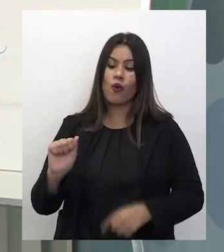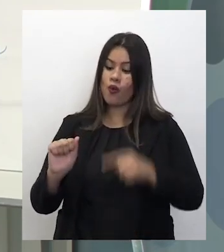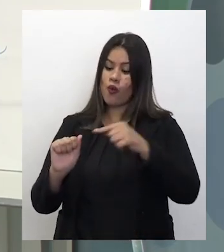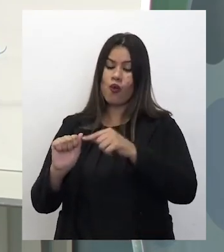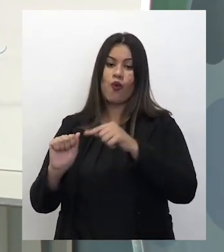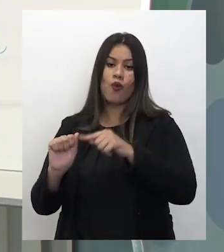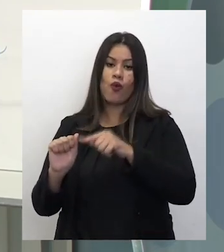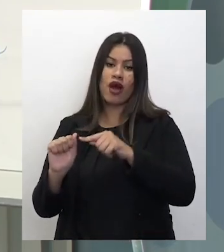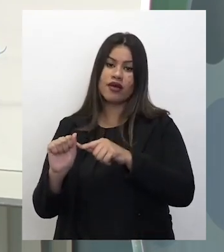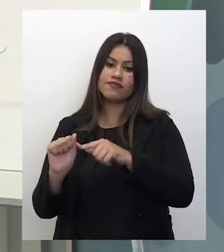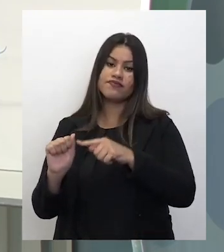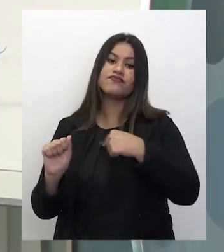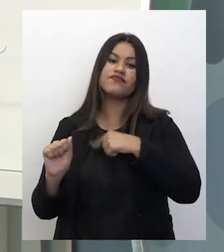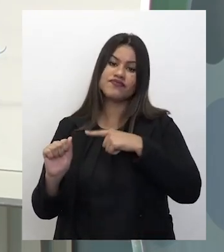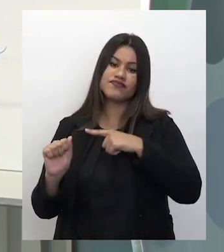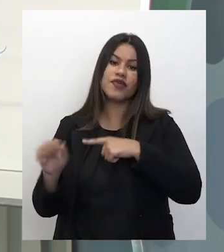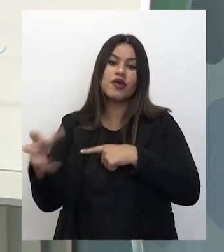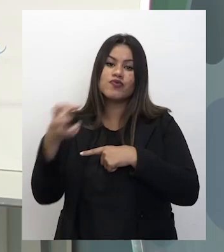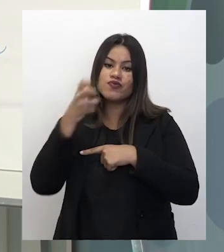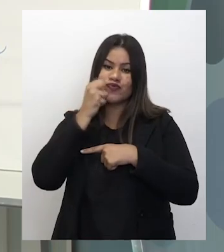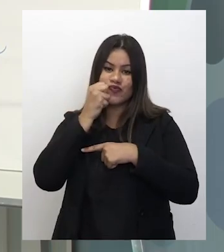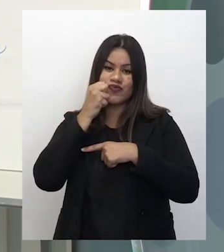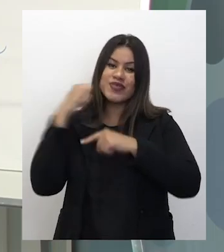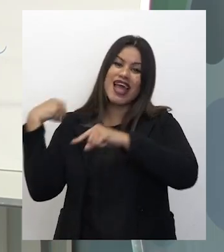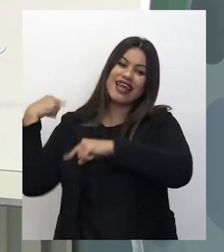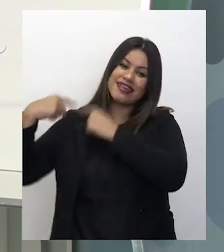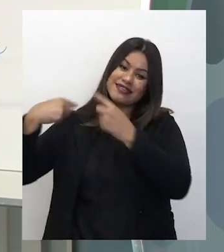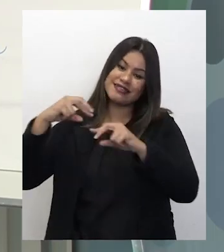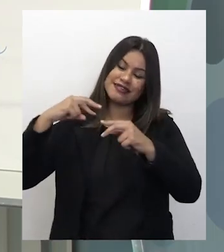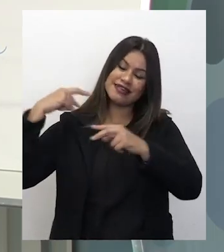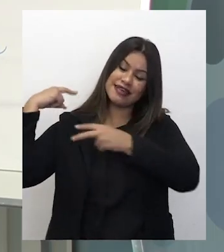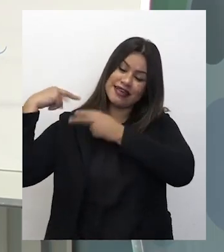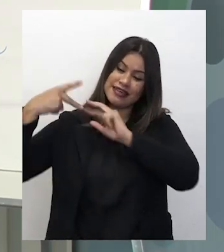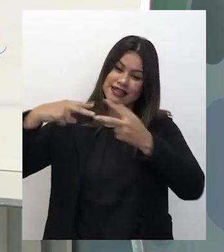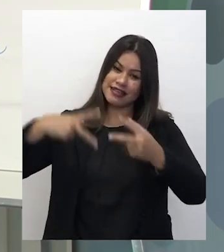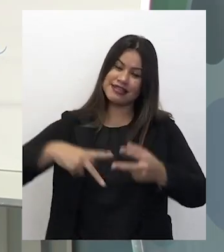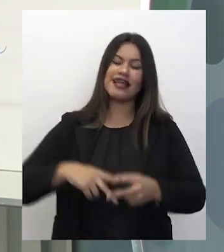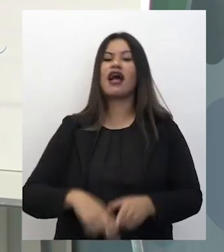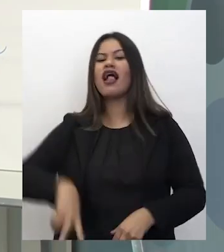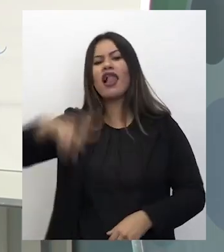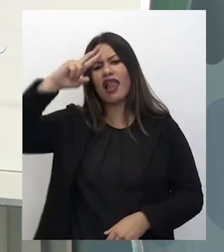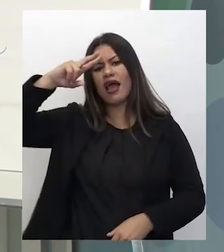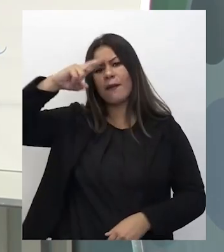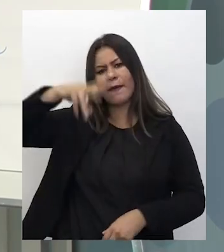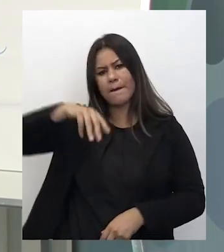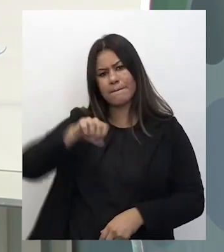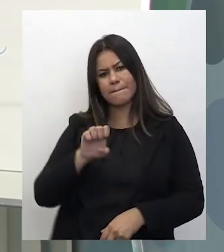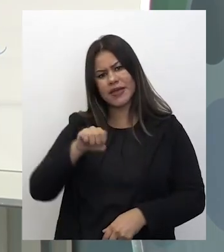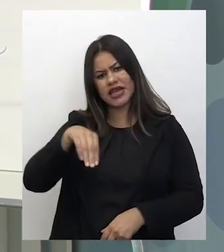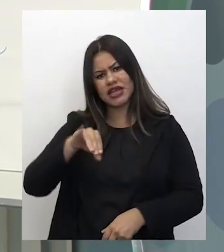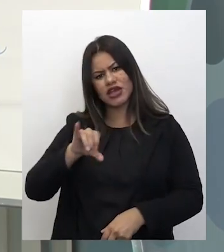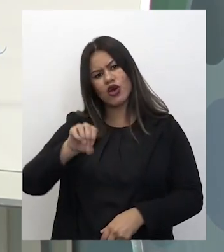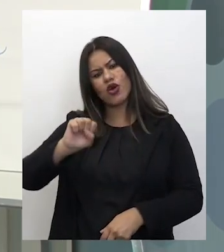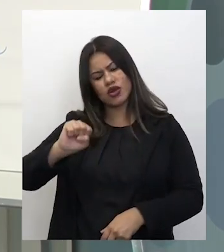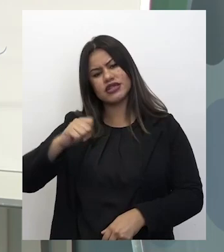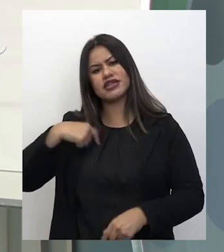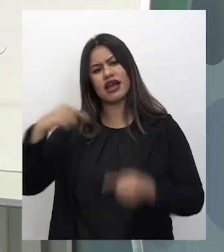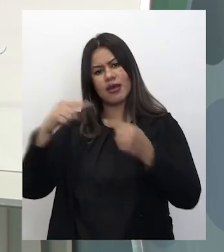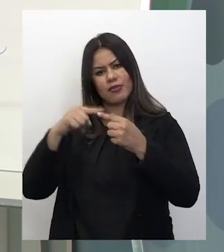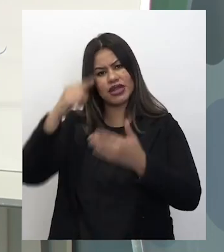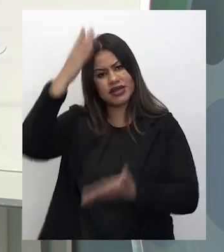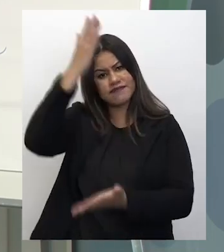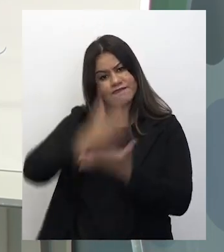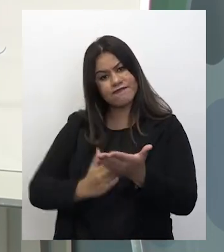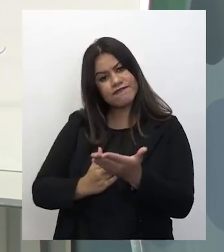somente um que vai trazer aí a herança, tá? Lembra que na hora lá da meiose, né, há essa divisão. Tudo bem, gente?